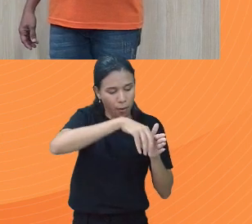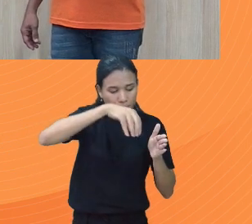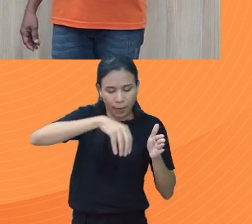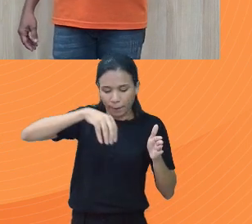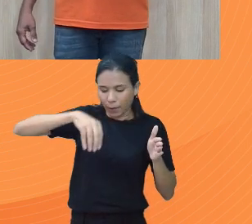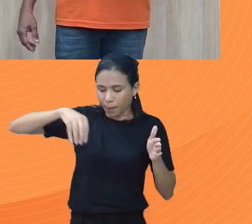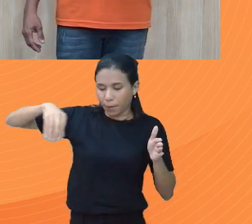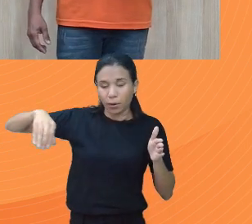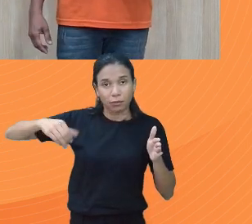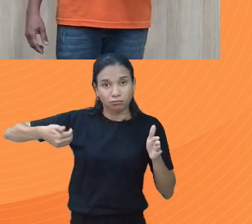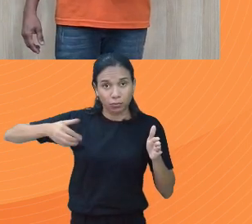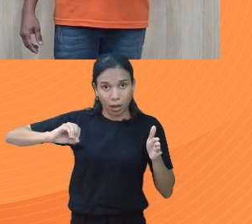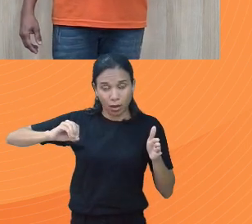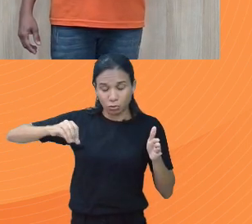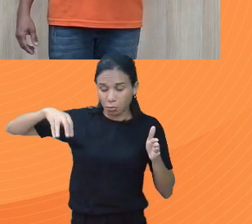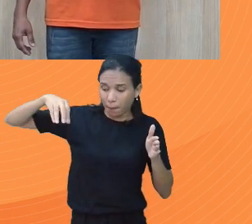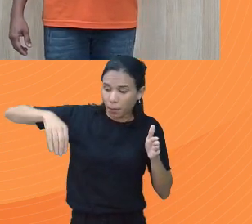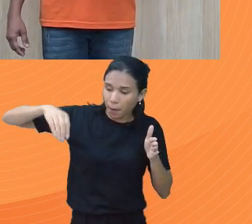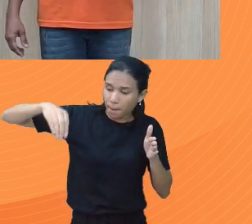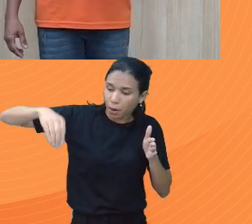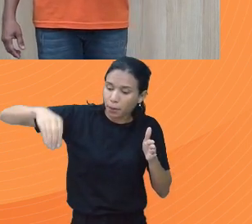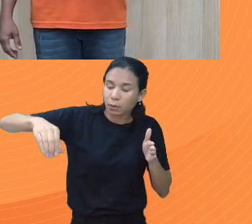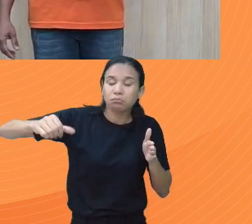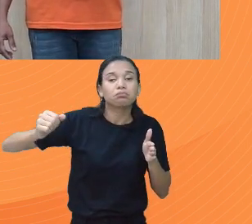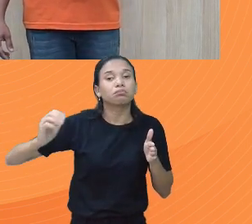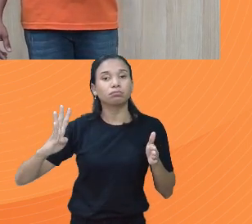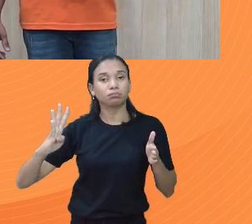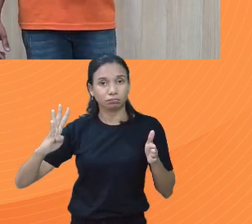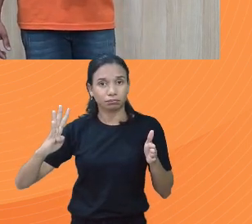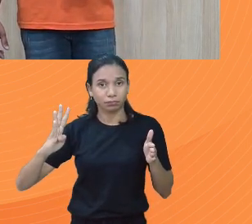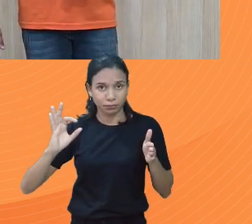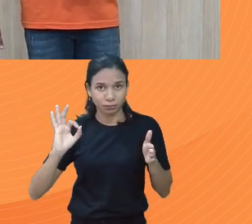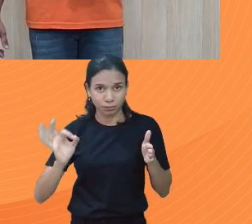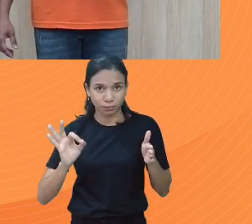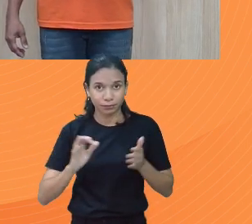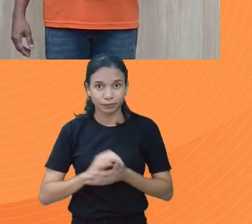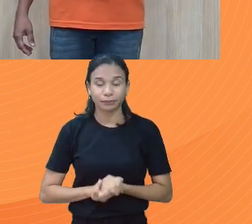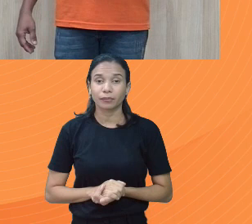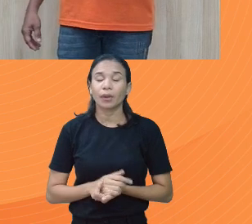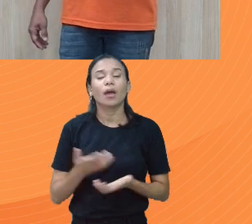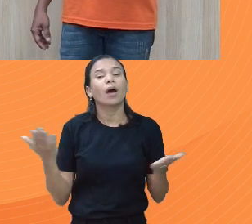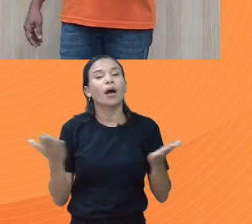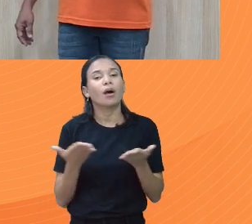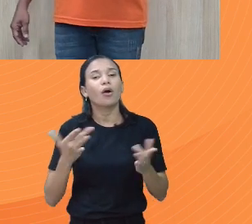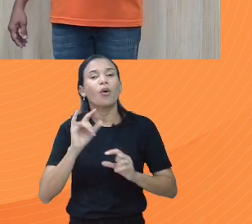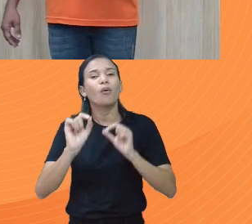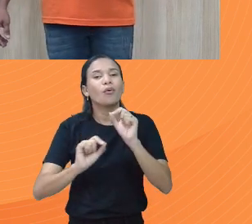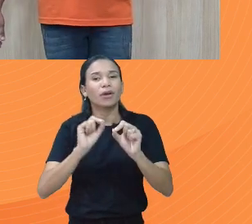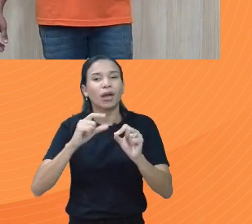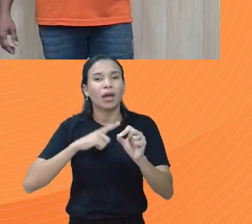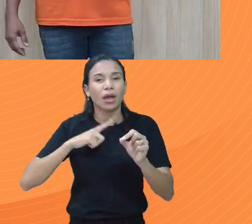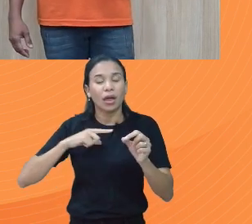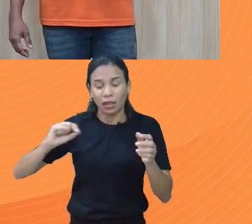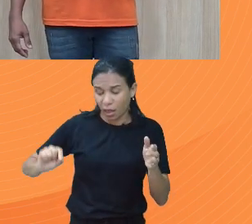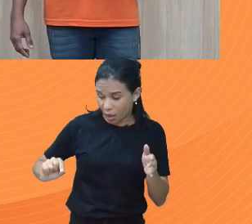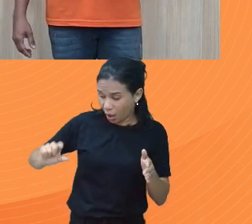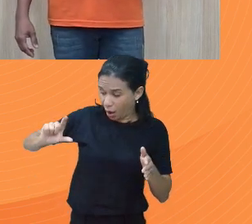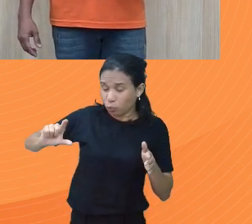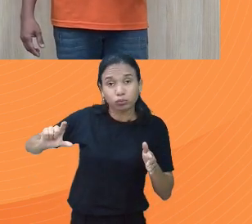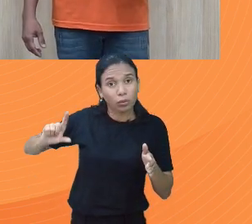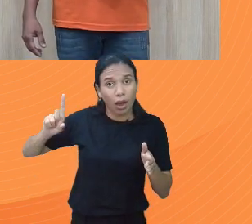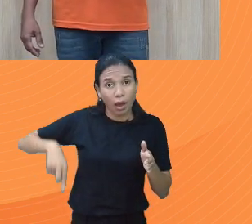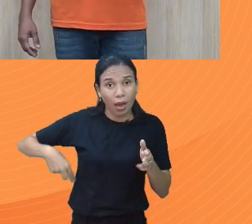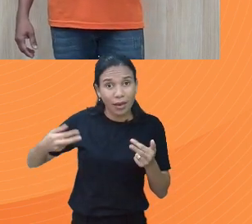dá 10 vasinhos, na largura dessa caixa estão 4 vasinhos. Gente, A altura da caixa já